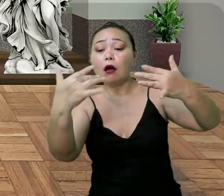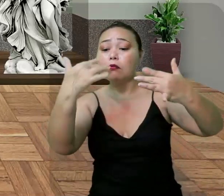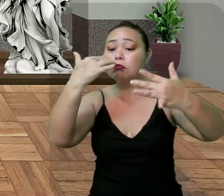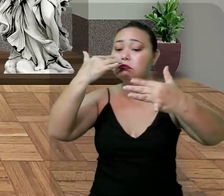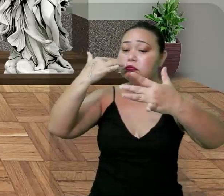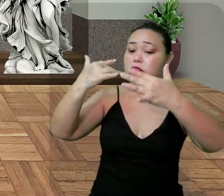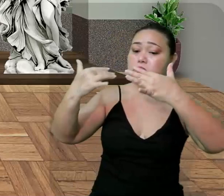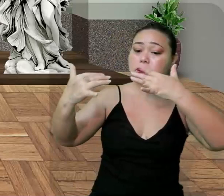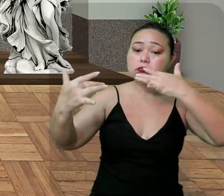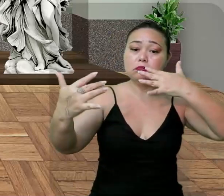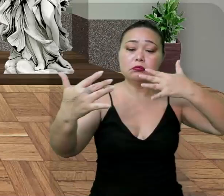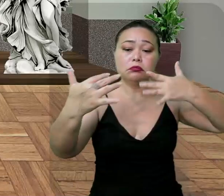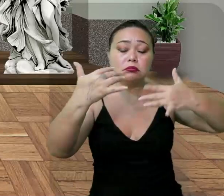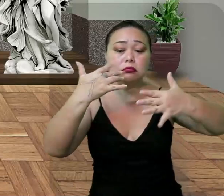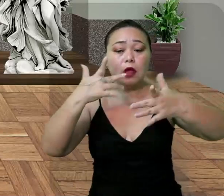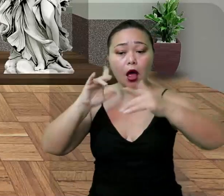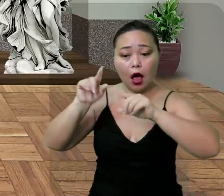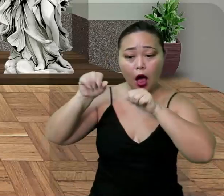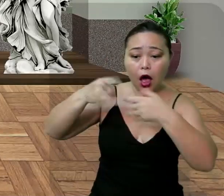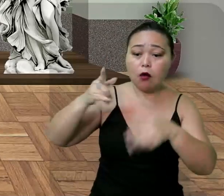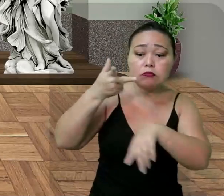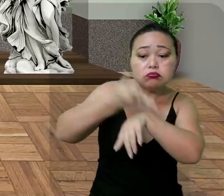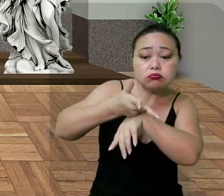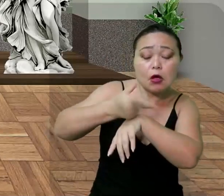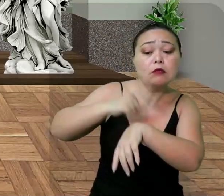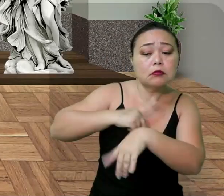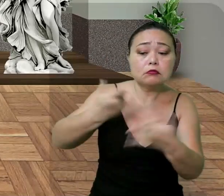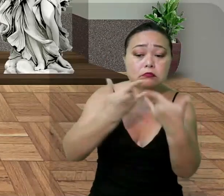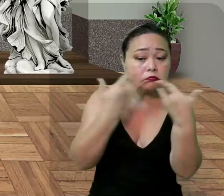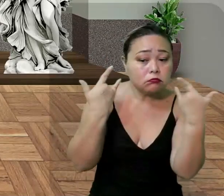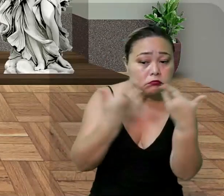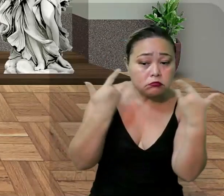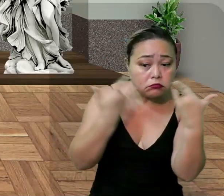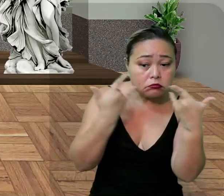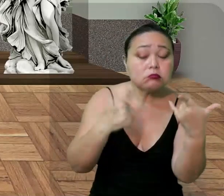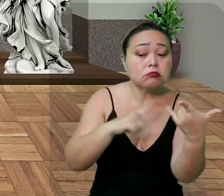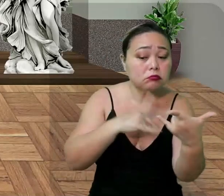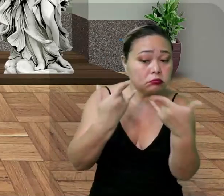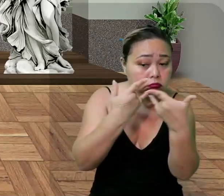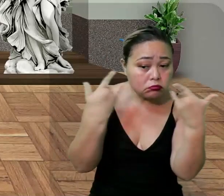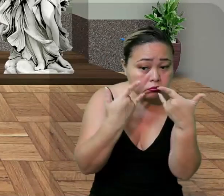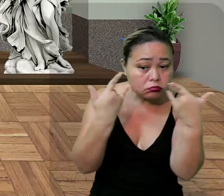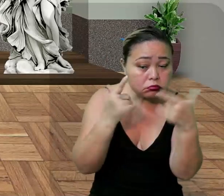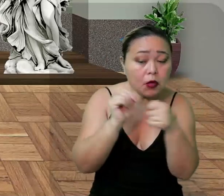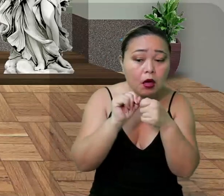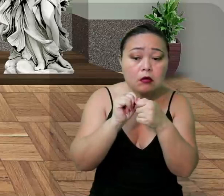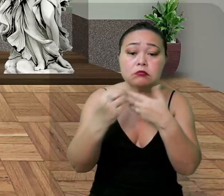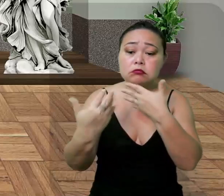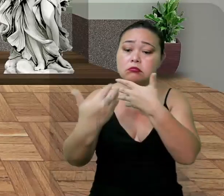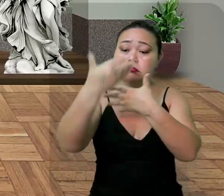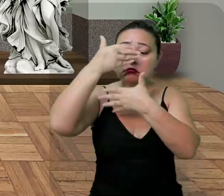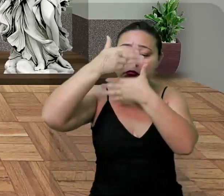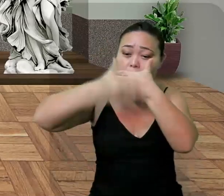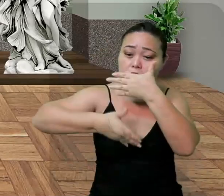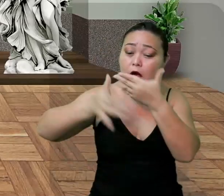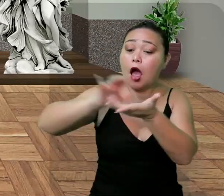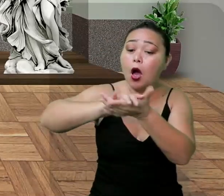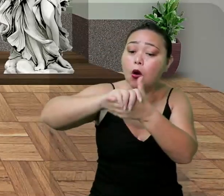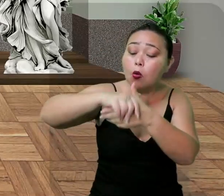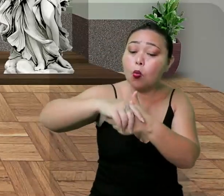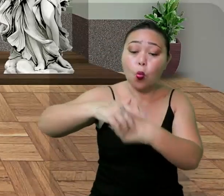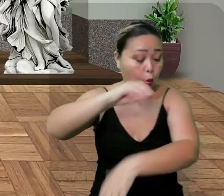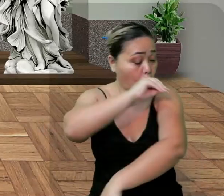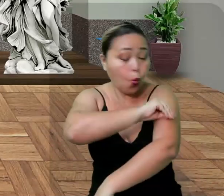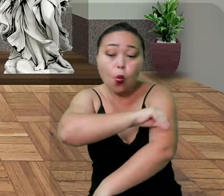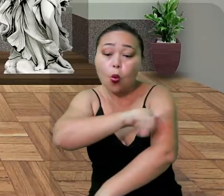Por isso que em estúdio você tem que ter a máscara e aquela proteção. Sempre um álcool em gel